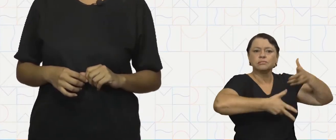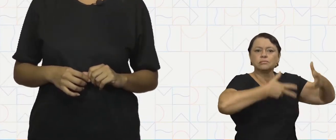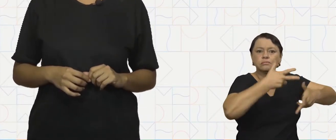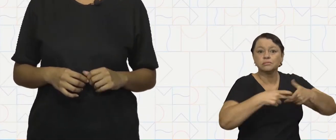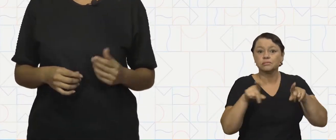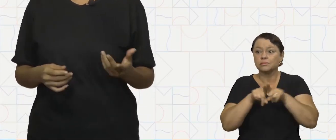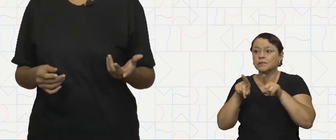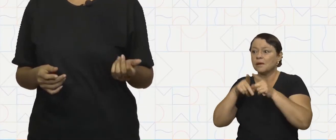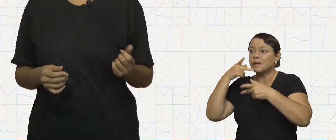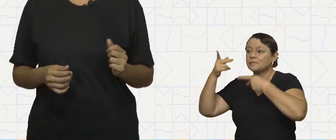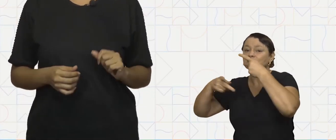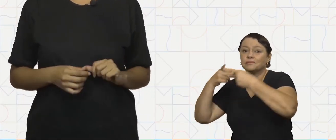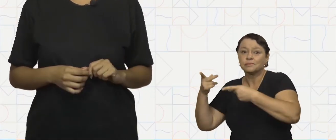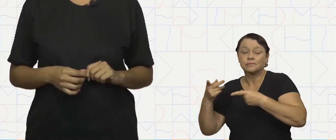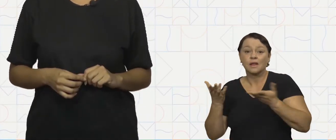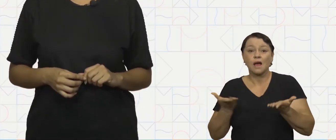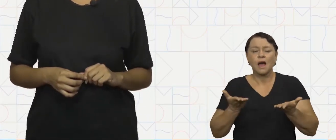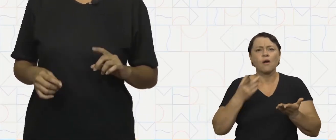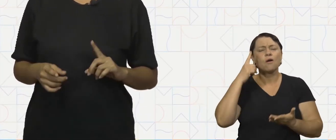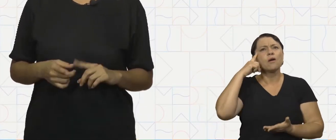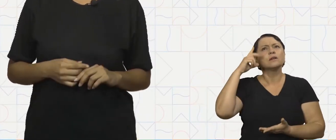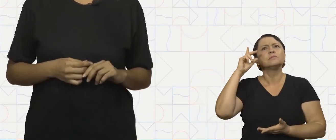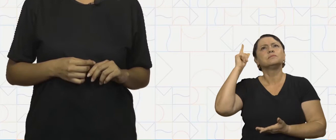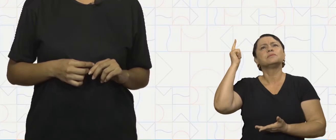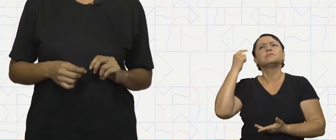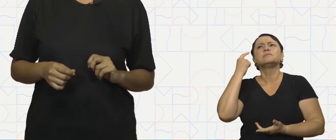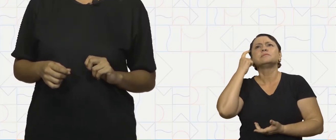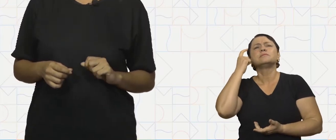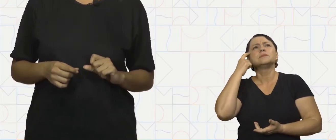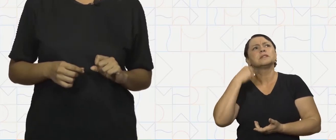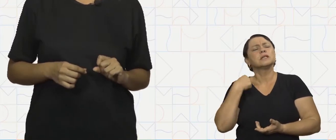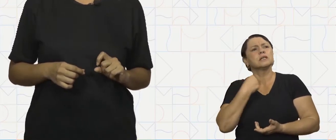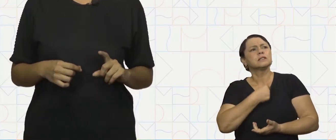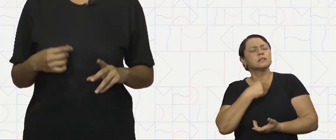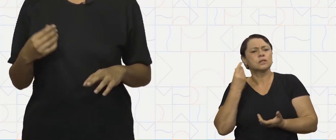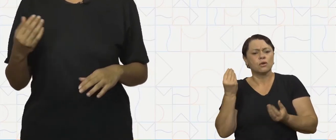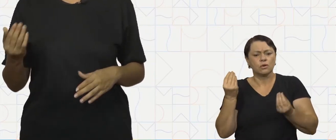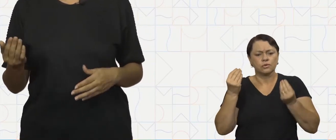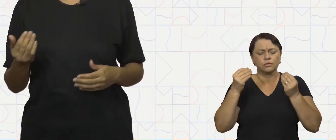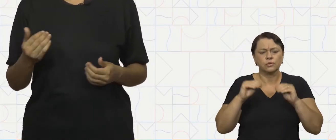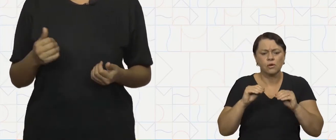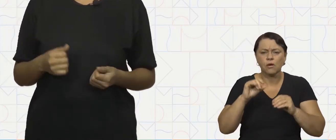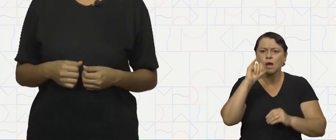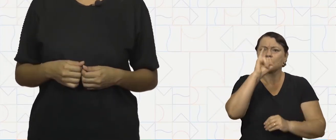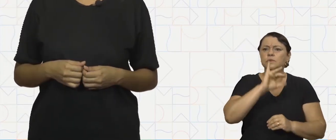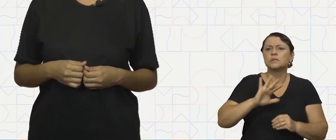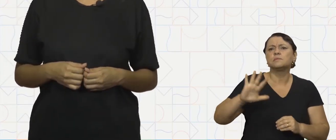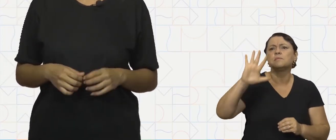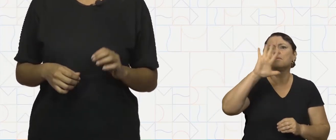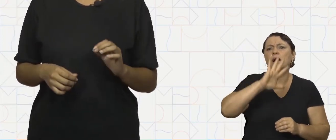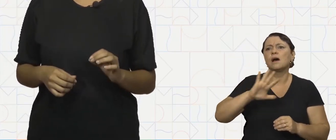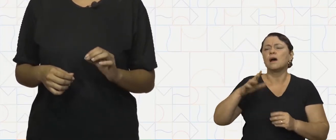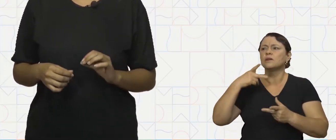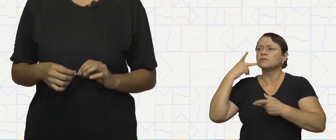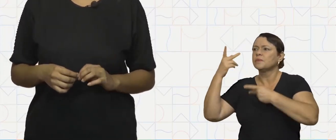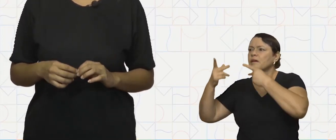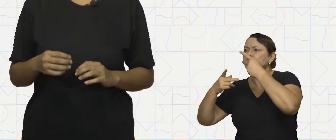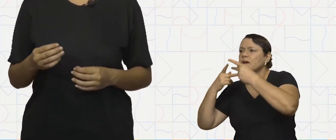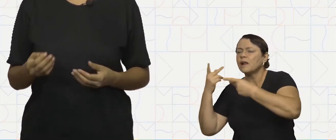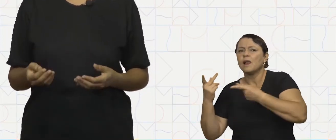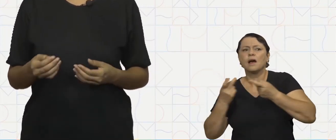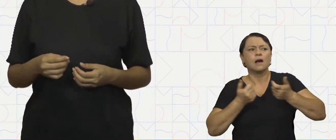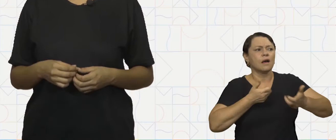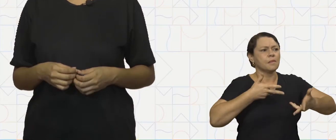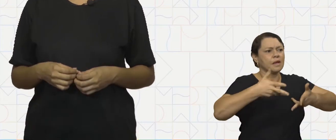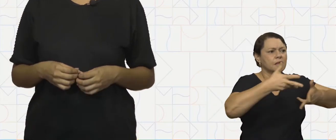nosso relato e me veio uma ideia na cabeça. Será que se nós colocássemos imagem ao falarmos, esse relato